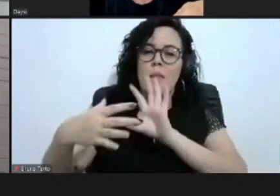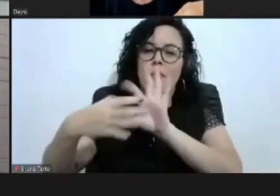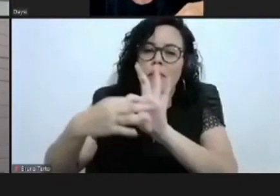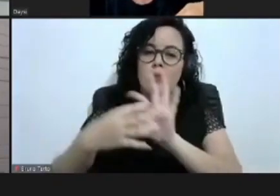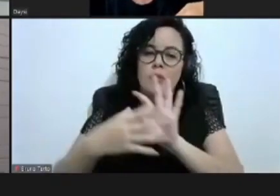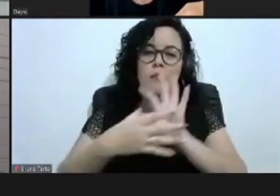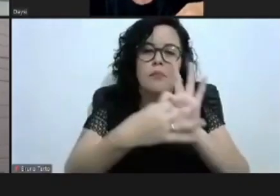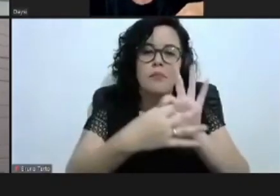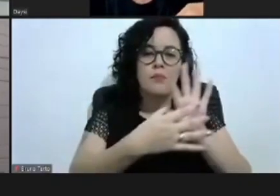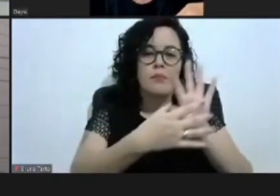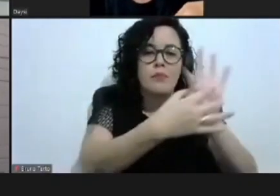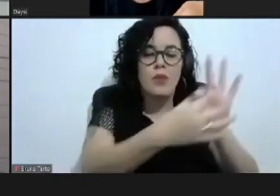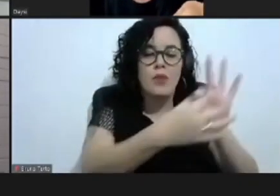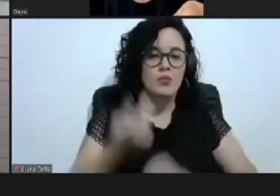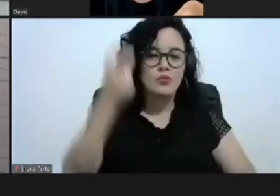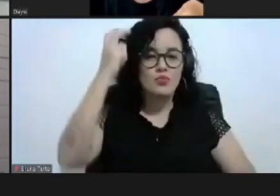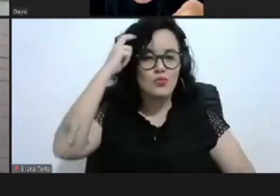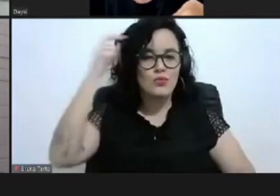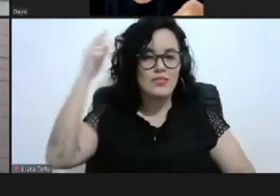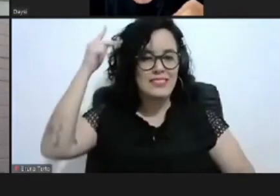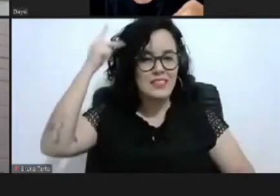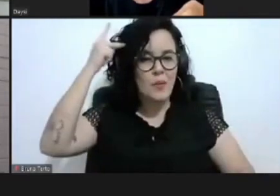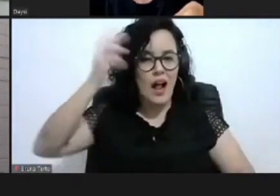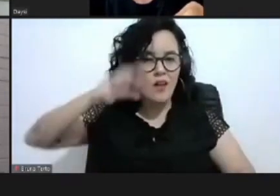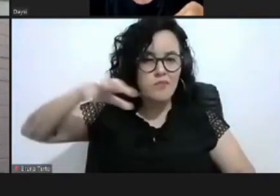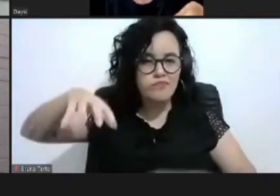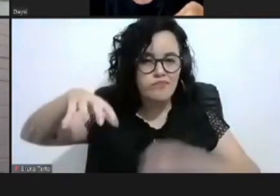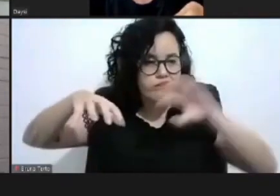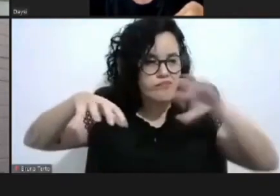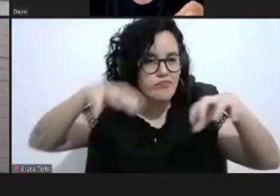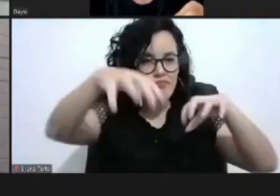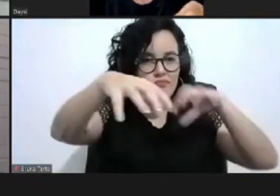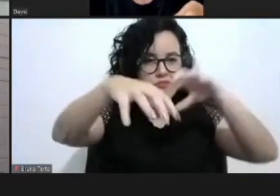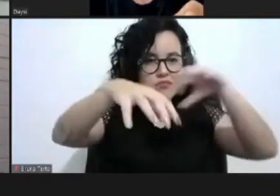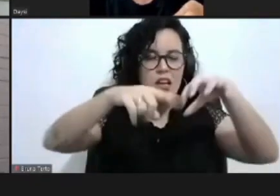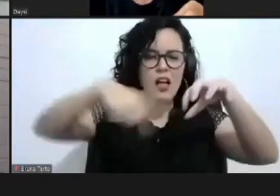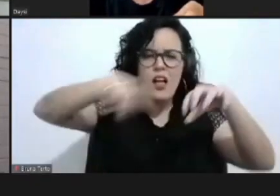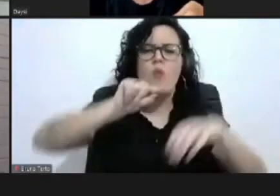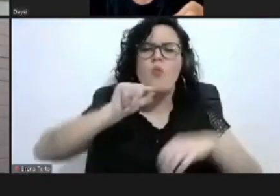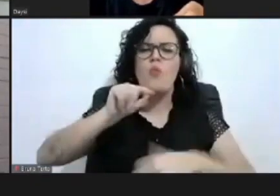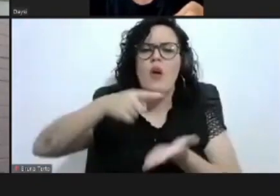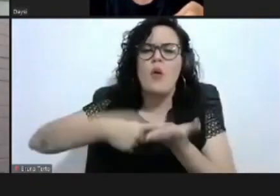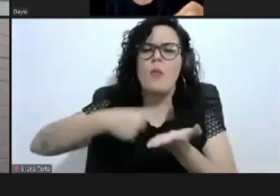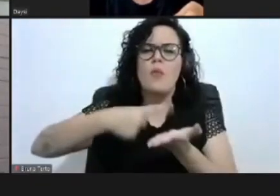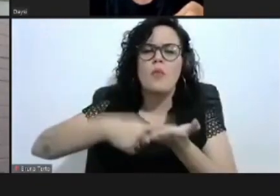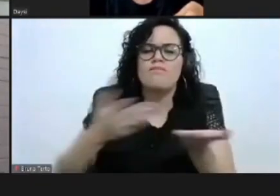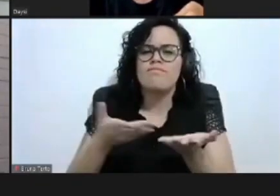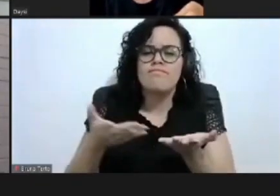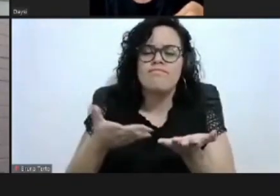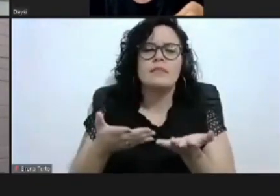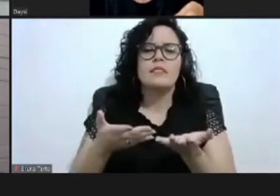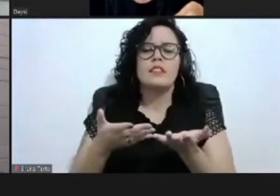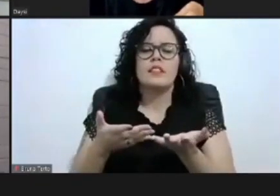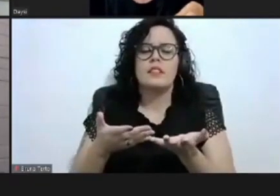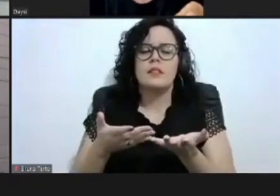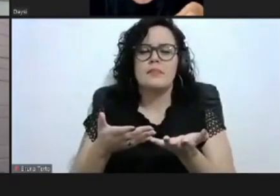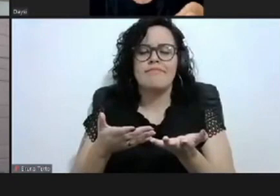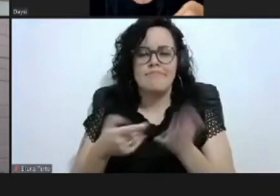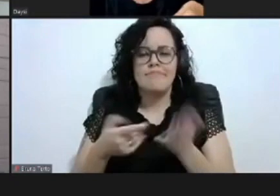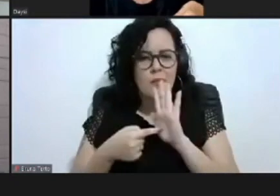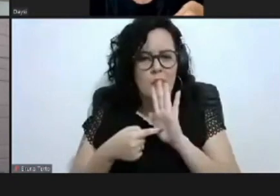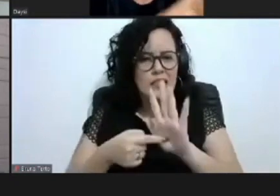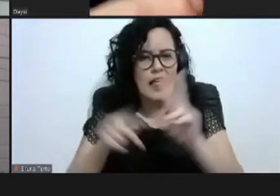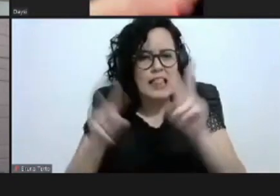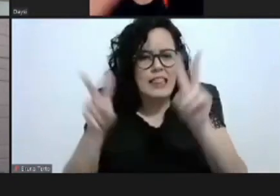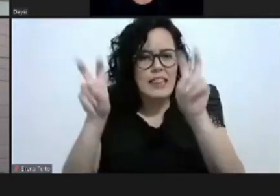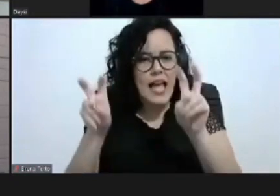de cultura da cidade de São Paulo, comprometidos em falar das várias vozes, temas, das